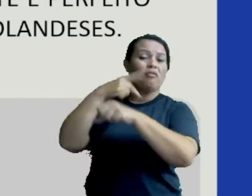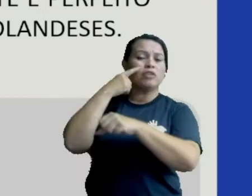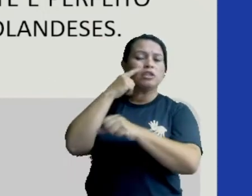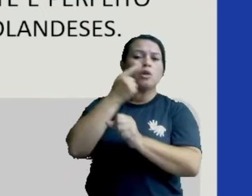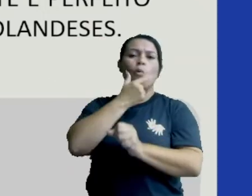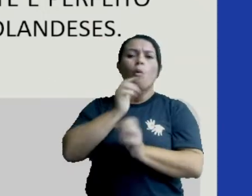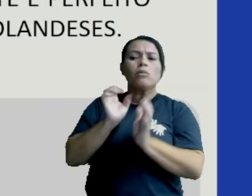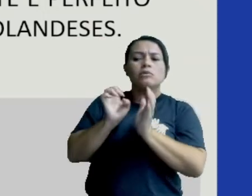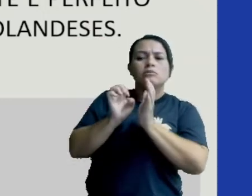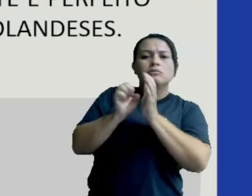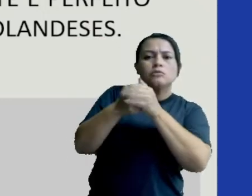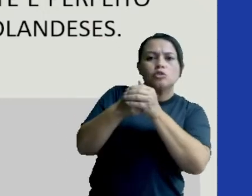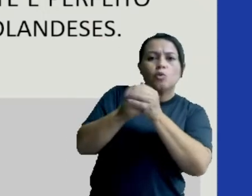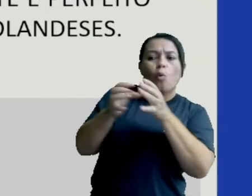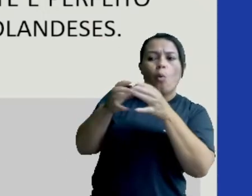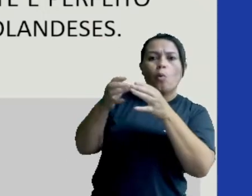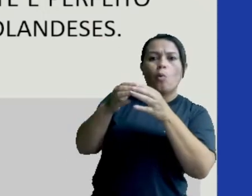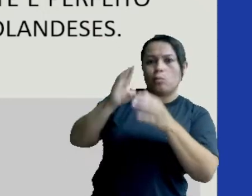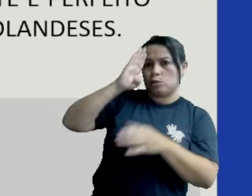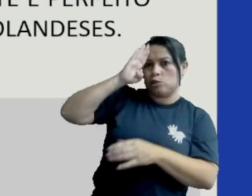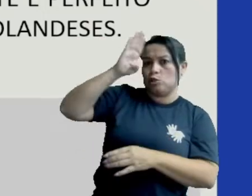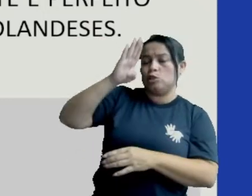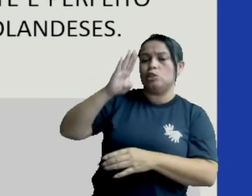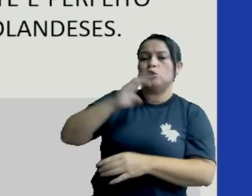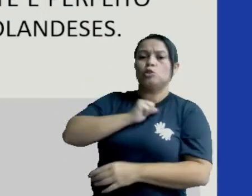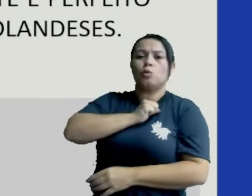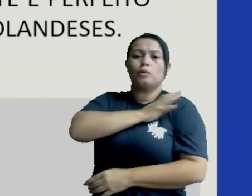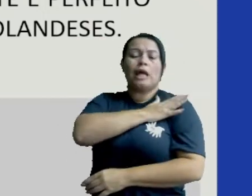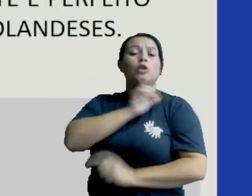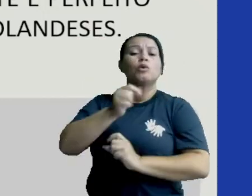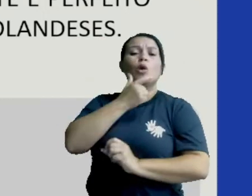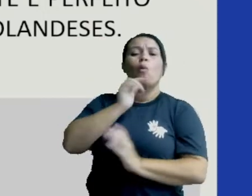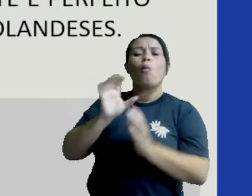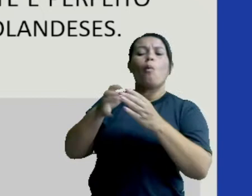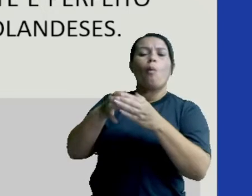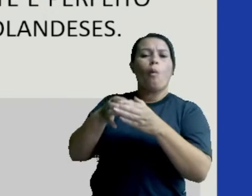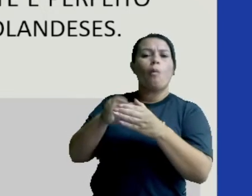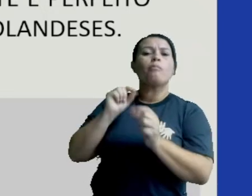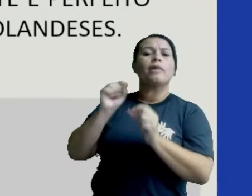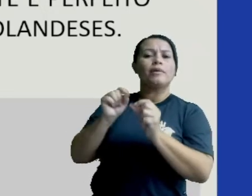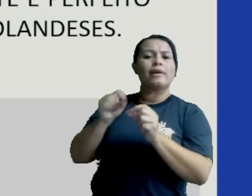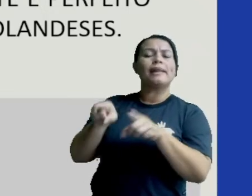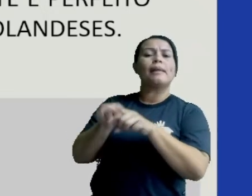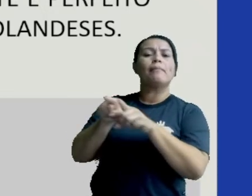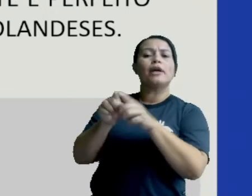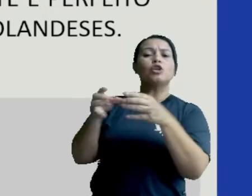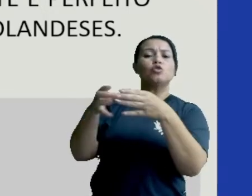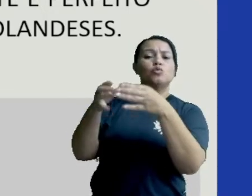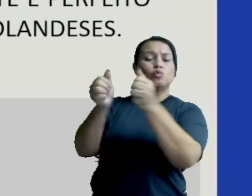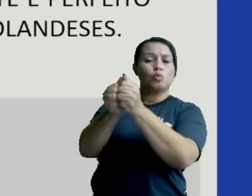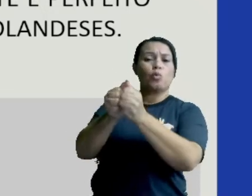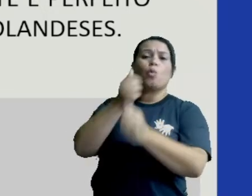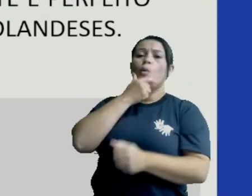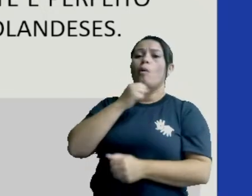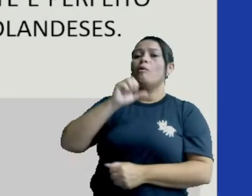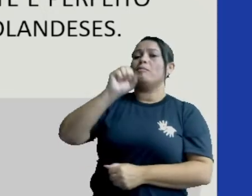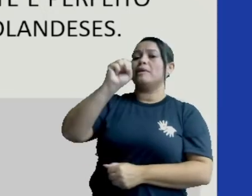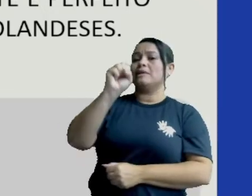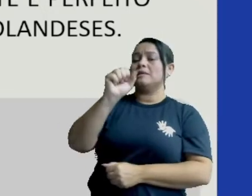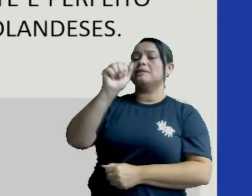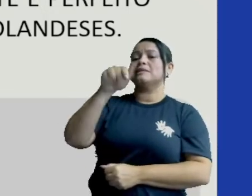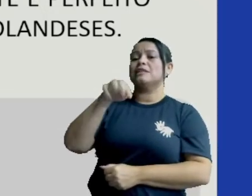no monte com seus soldados, João Fernandes Vieira, auxiliado pelo sargento Mor, Antônio